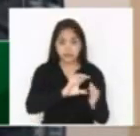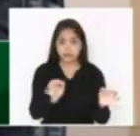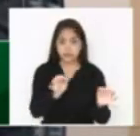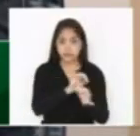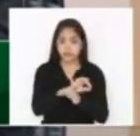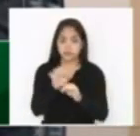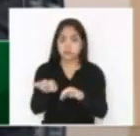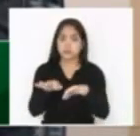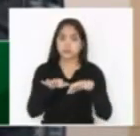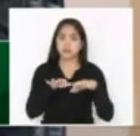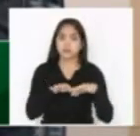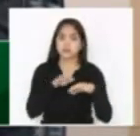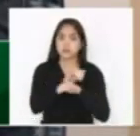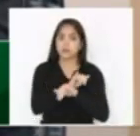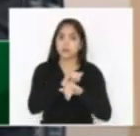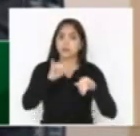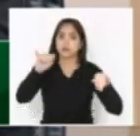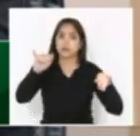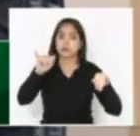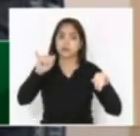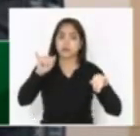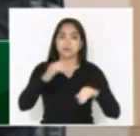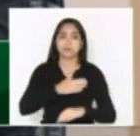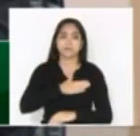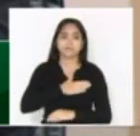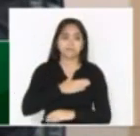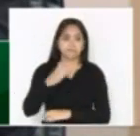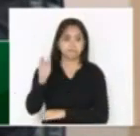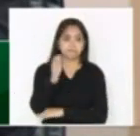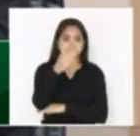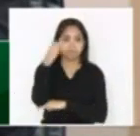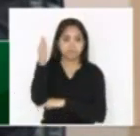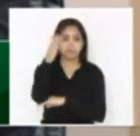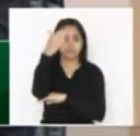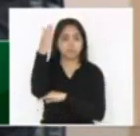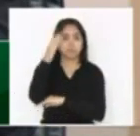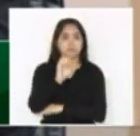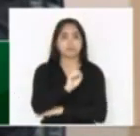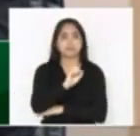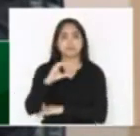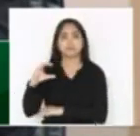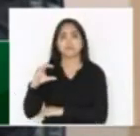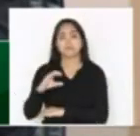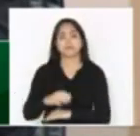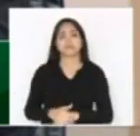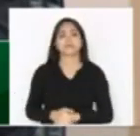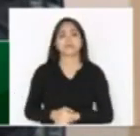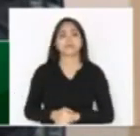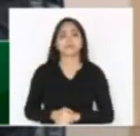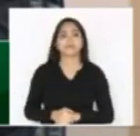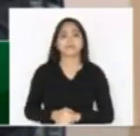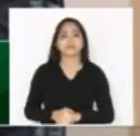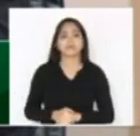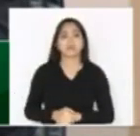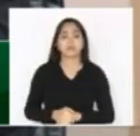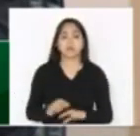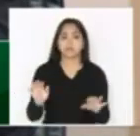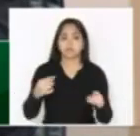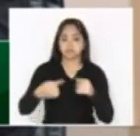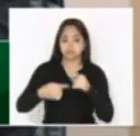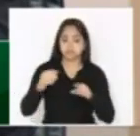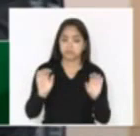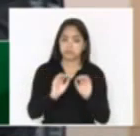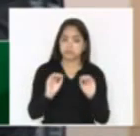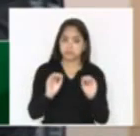sessão, anunciou a interpretação do hino de Santa Catarina. Nada mais havendo, o